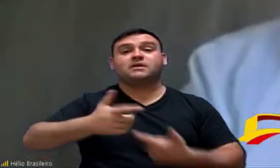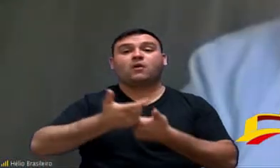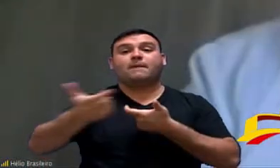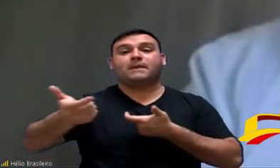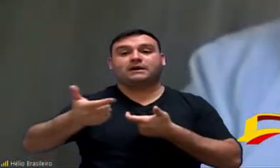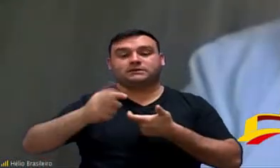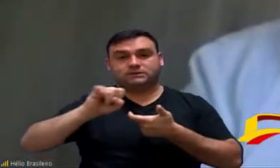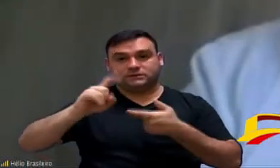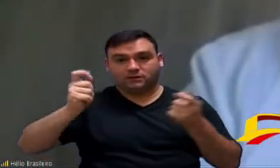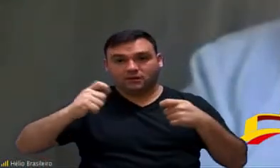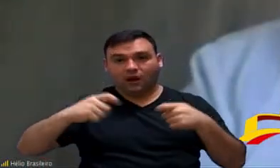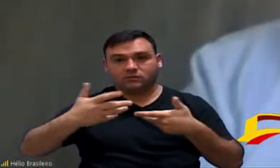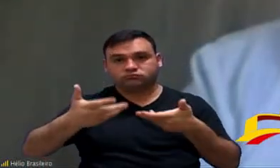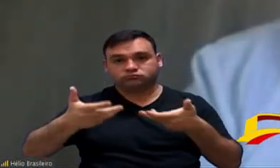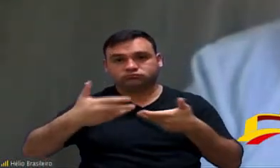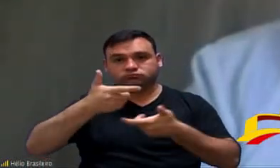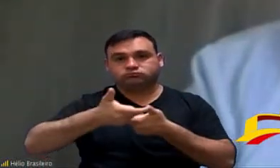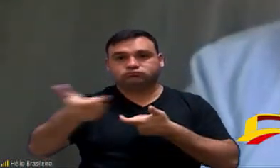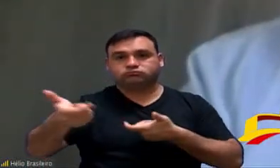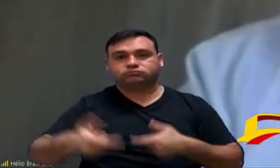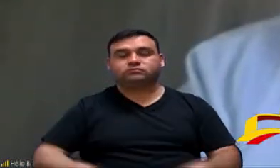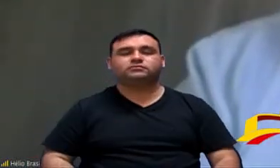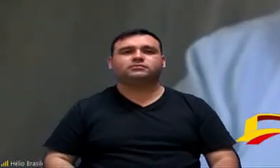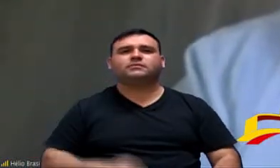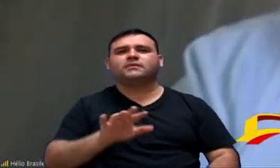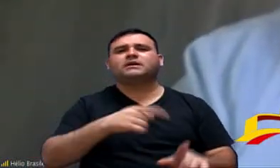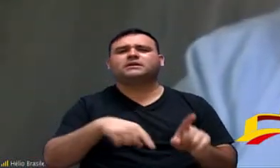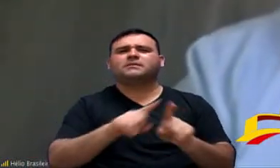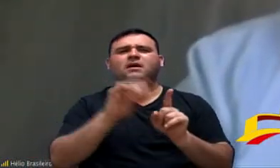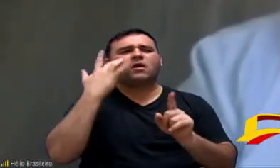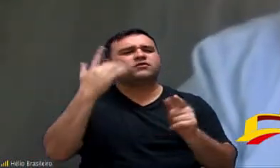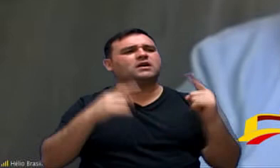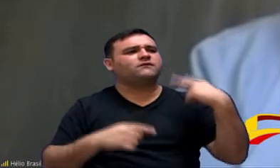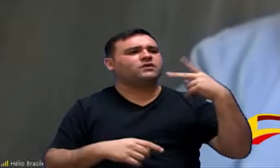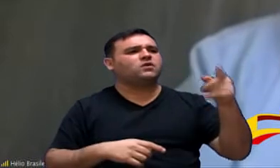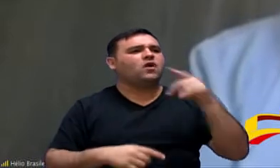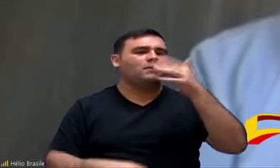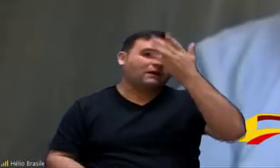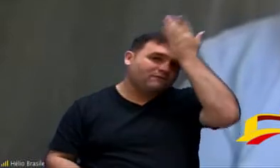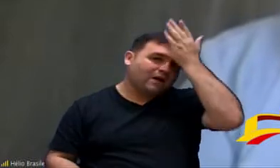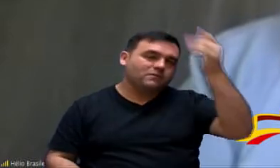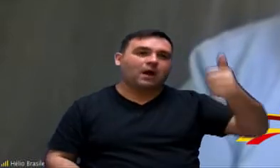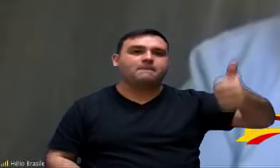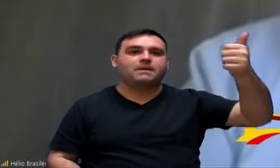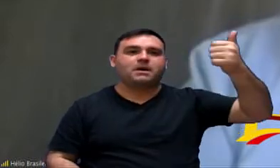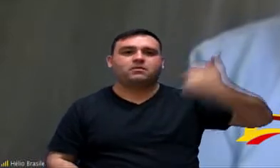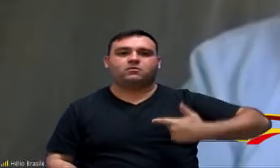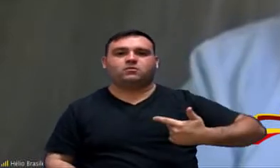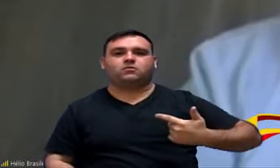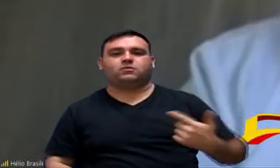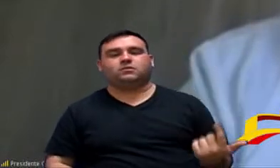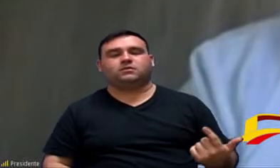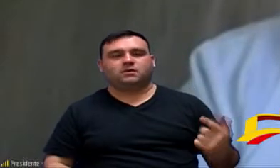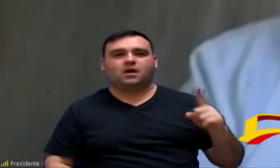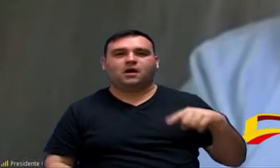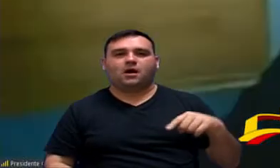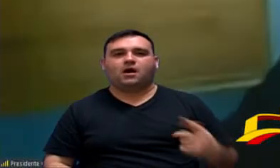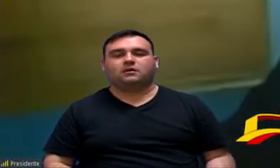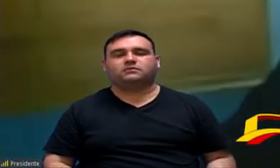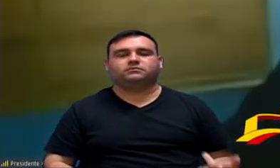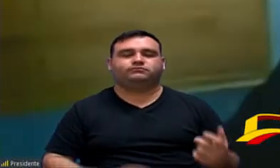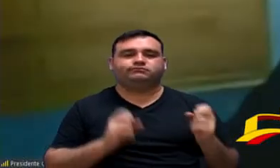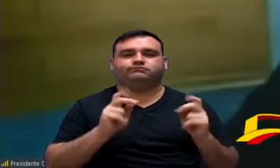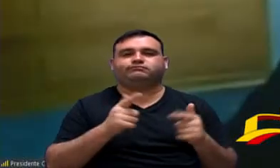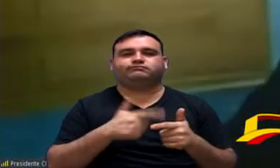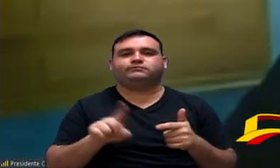aparte, se possível, senhor presidente. Mas eu acredito que o vereador Fábio Simoa está inscrito na minha frente. Então tá